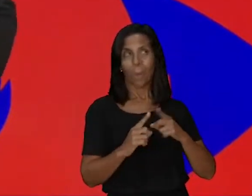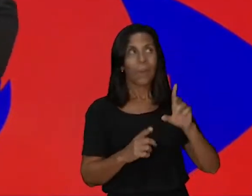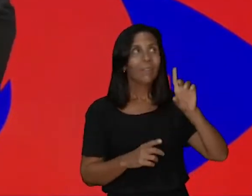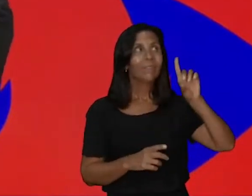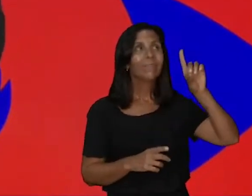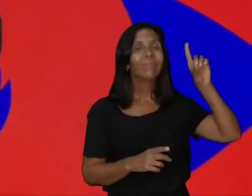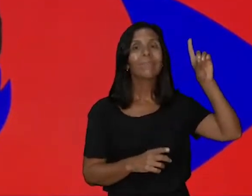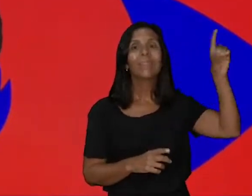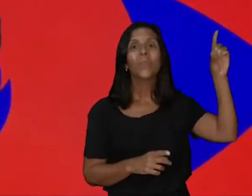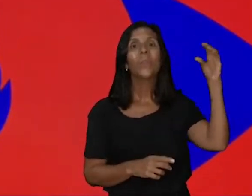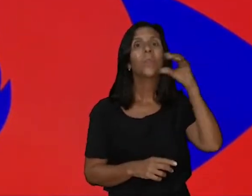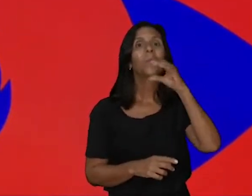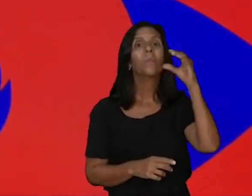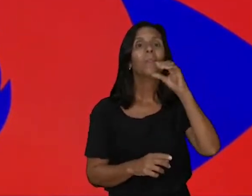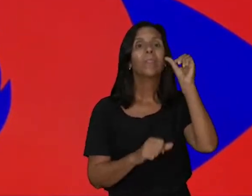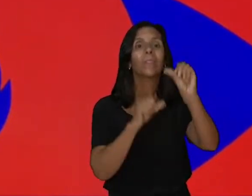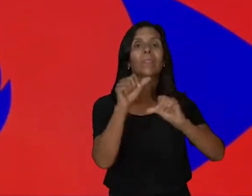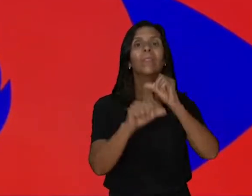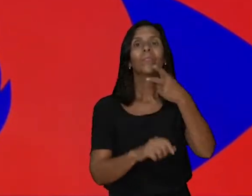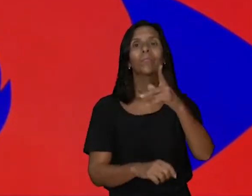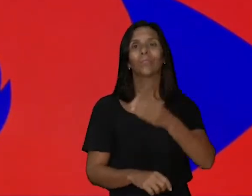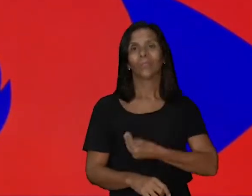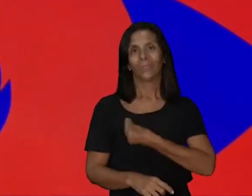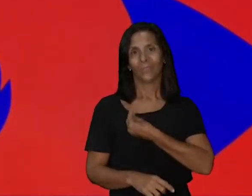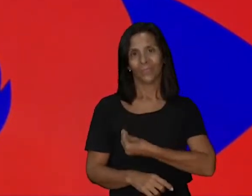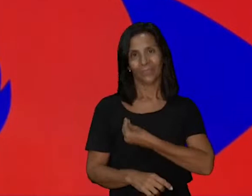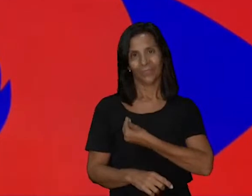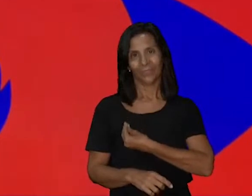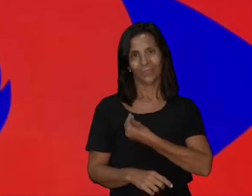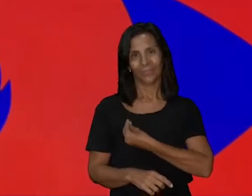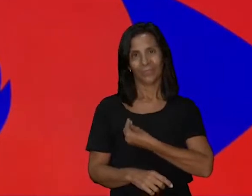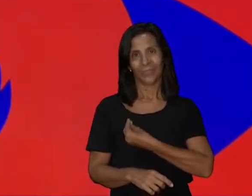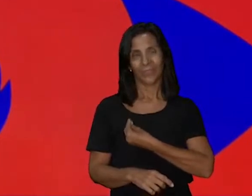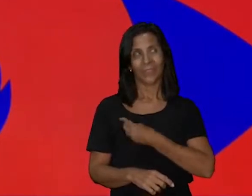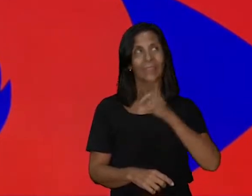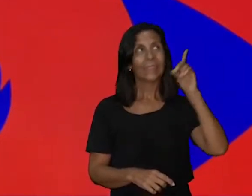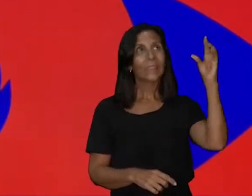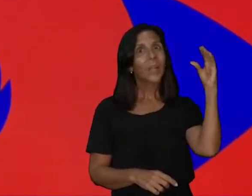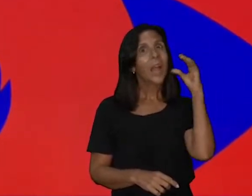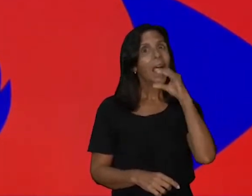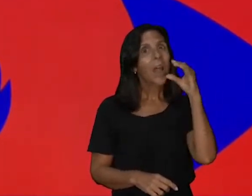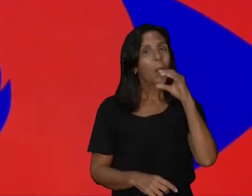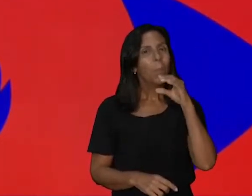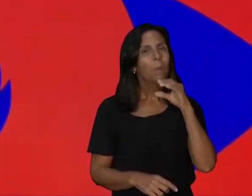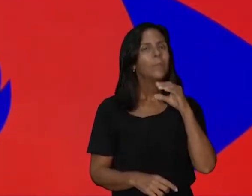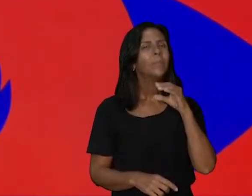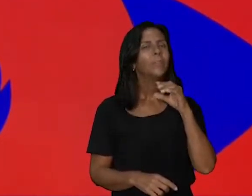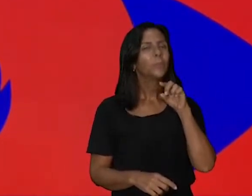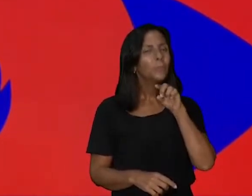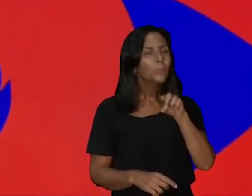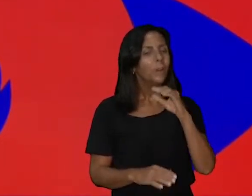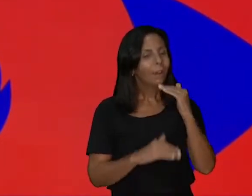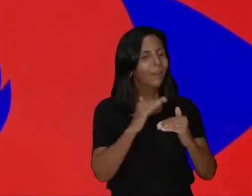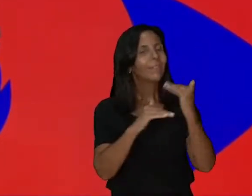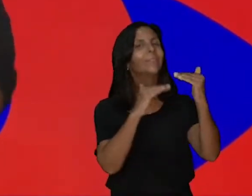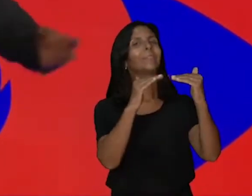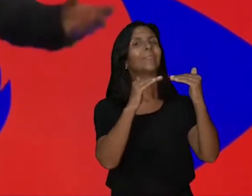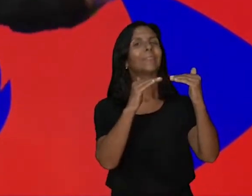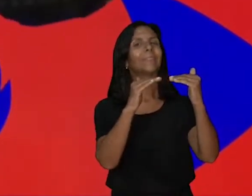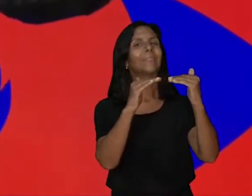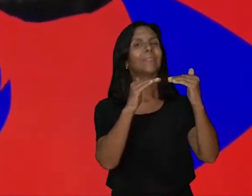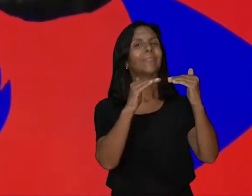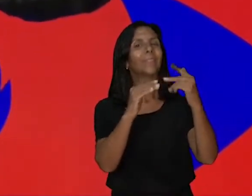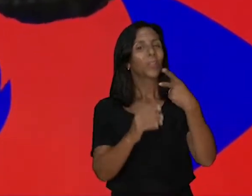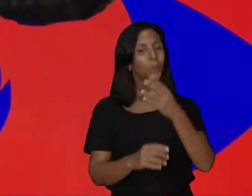sua transformação. Deus tem pressa para o seu crescimento. Deus tem pressa para que